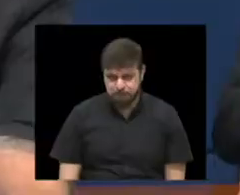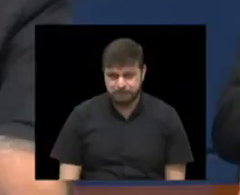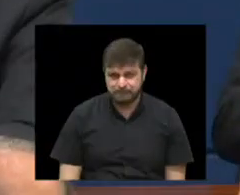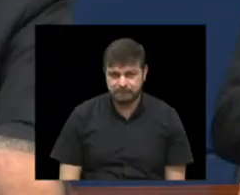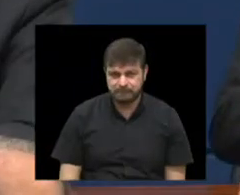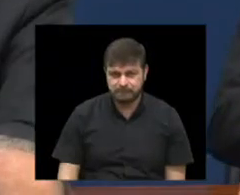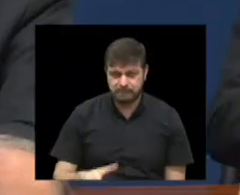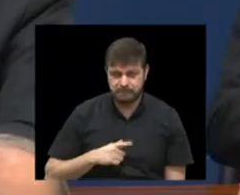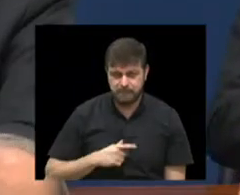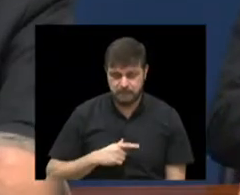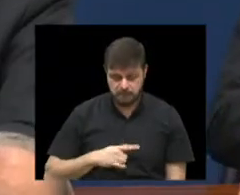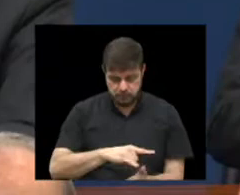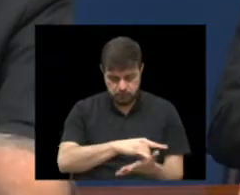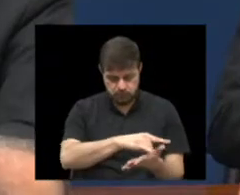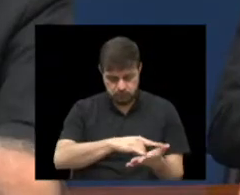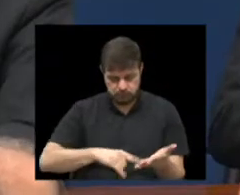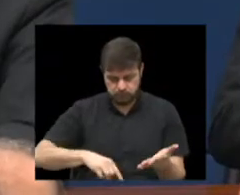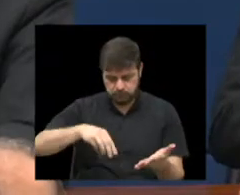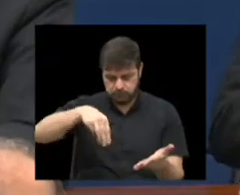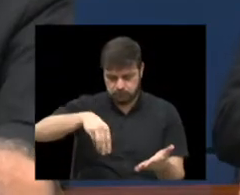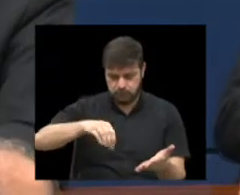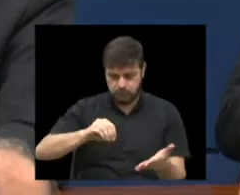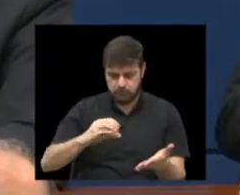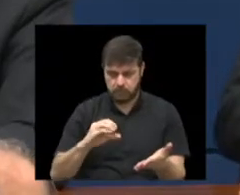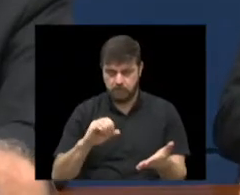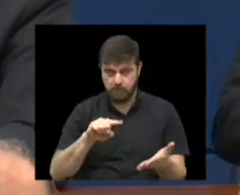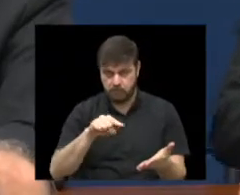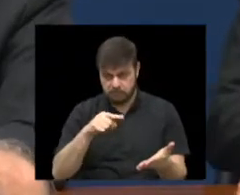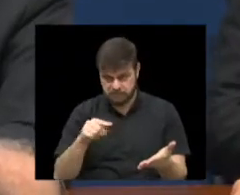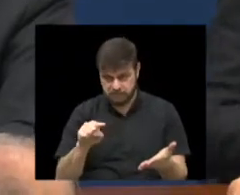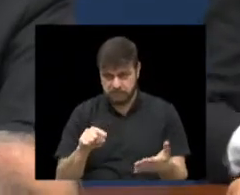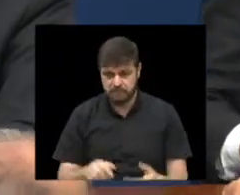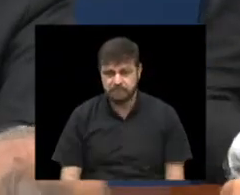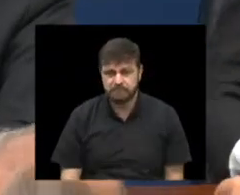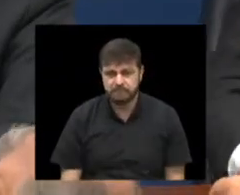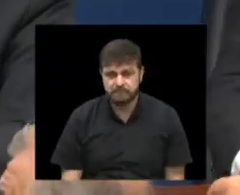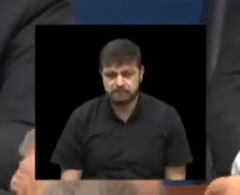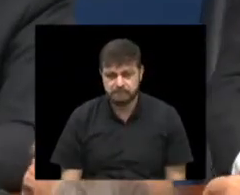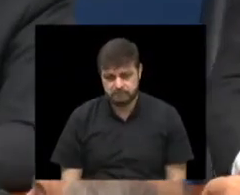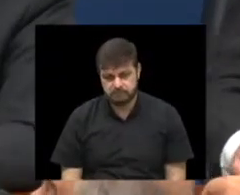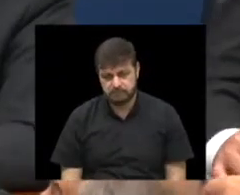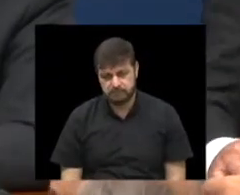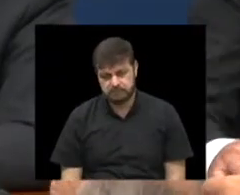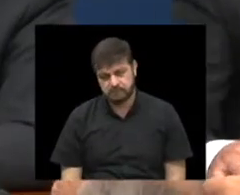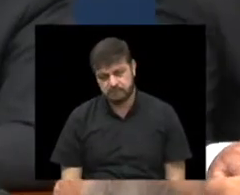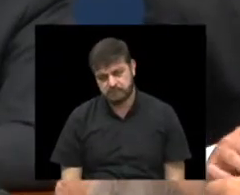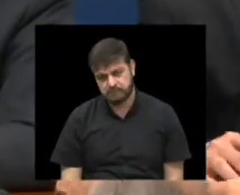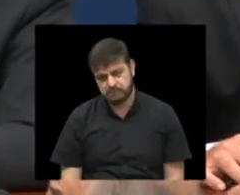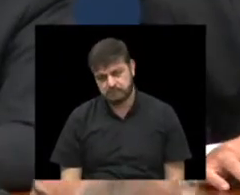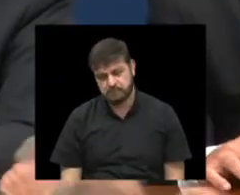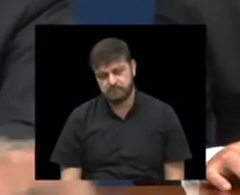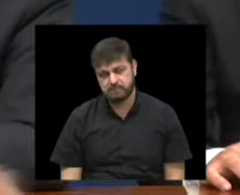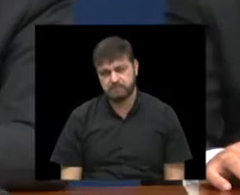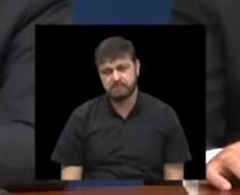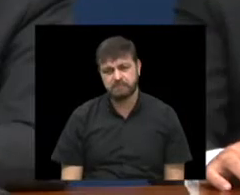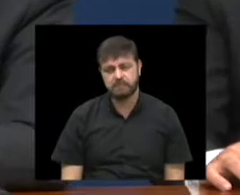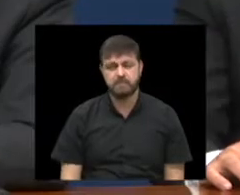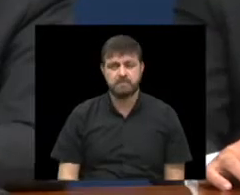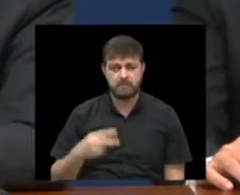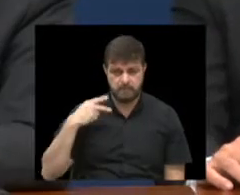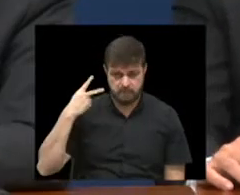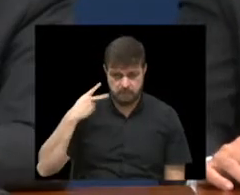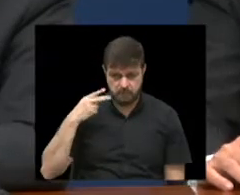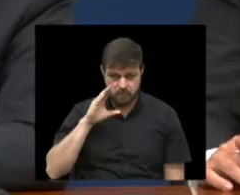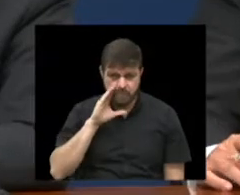Existe a mesa moções pela ordem, vereador Antônio? Pois não, solicito vereador Luiz